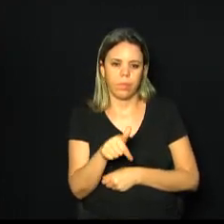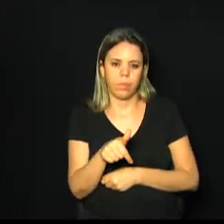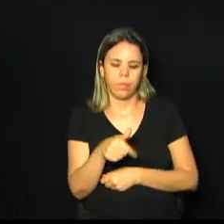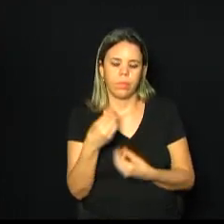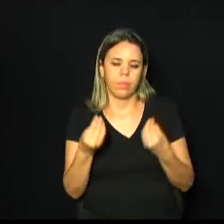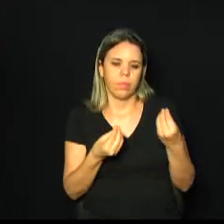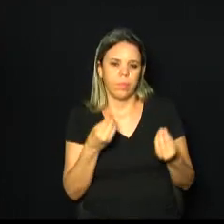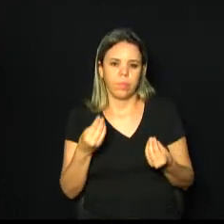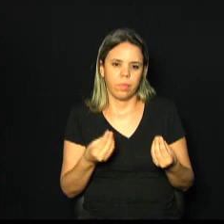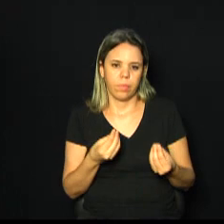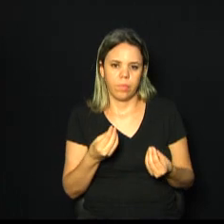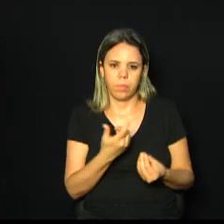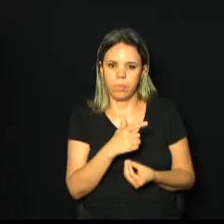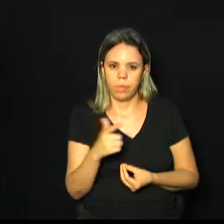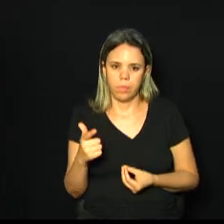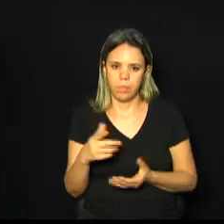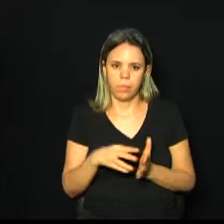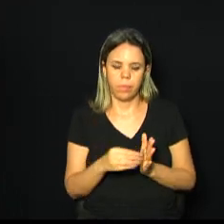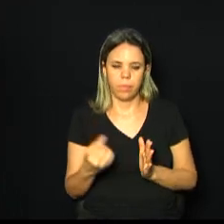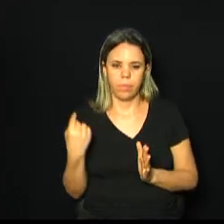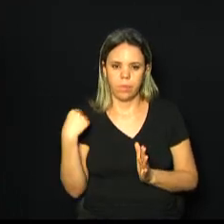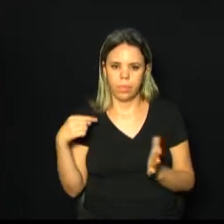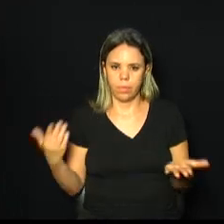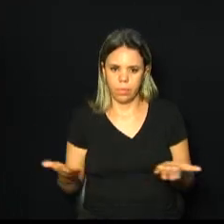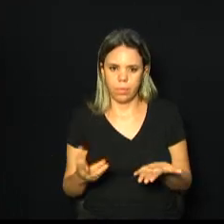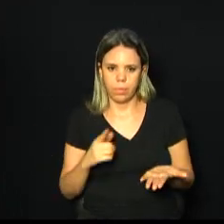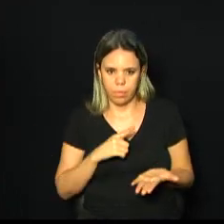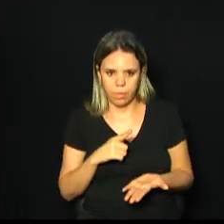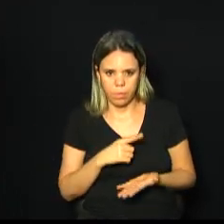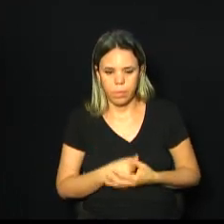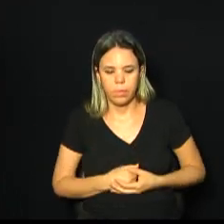como? Não existia esse modelo. Existe agora.